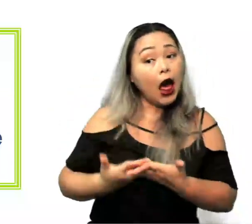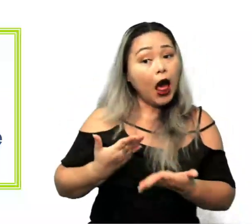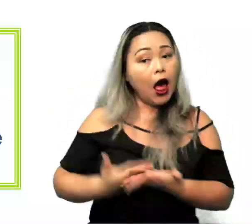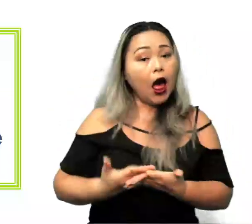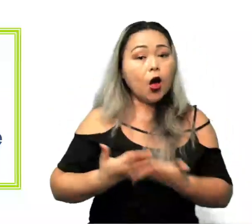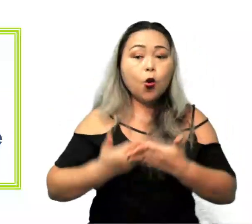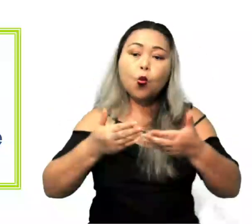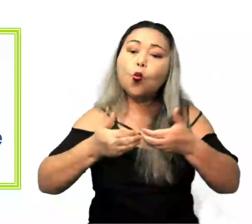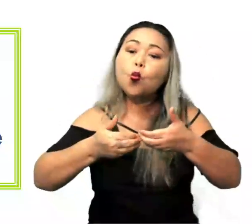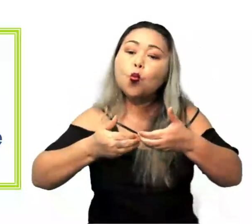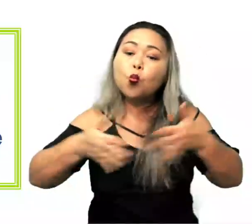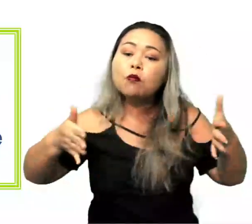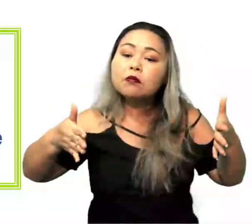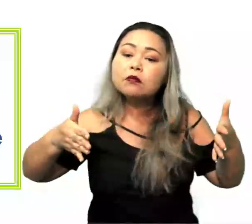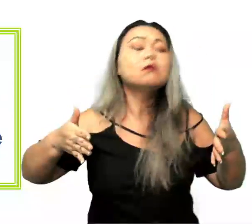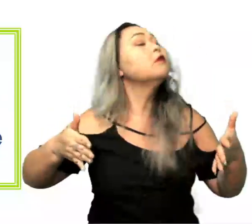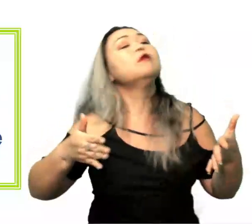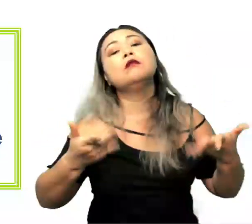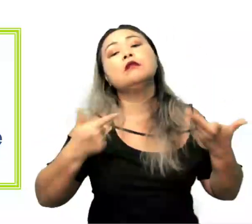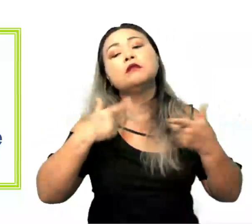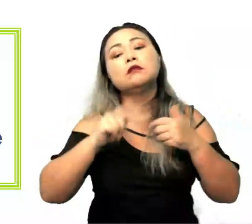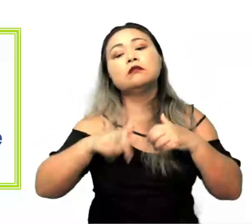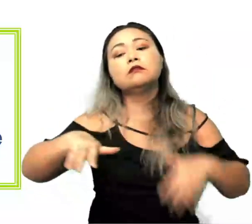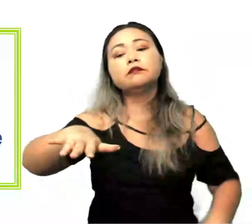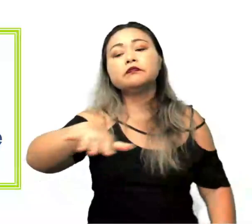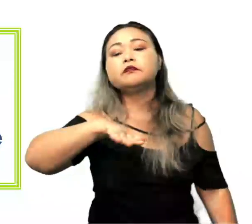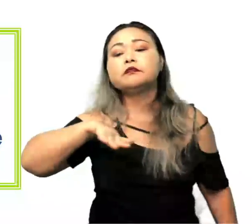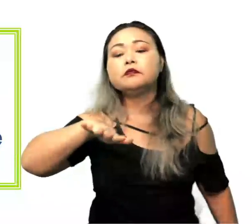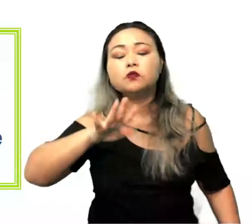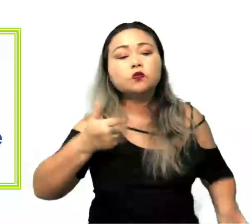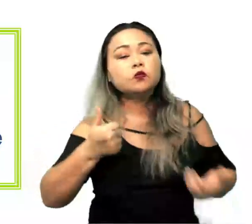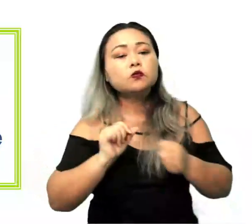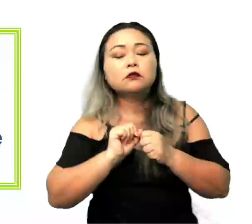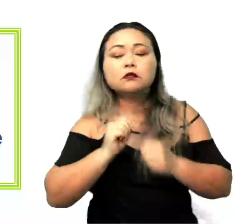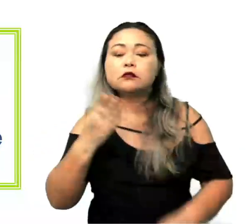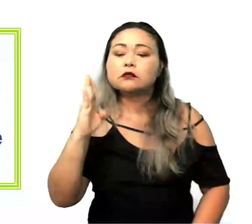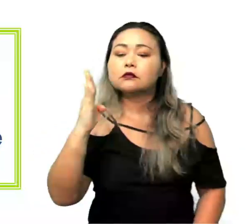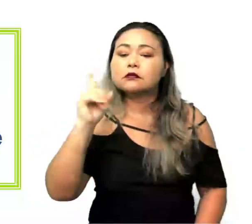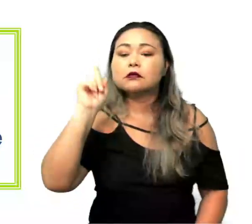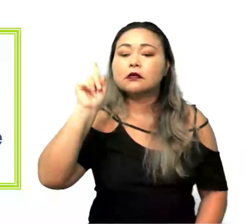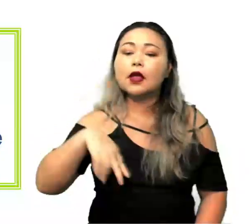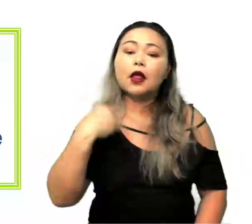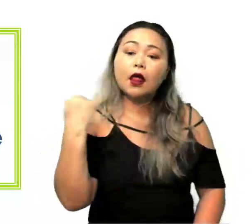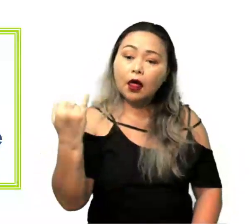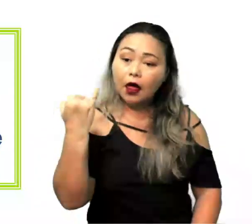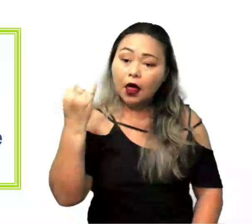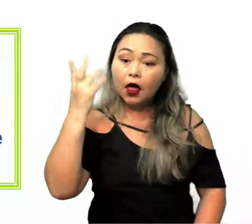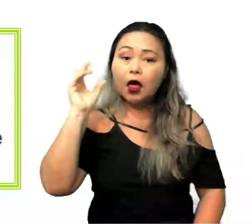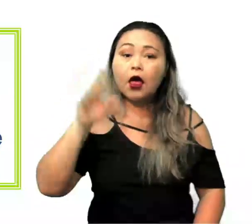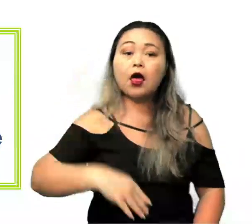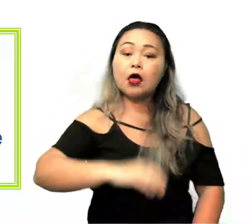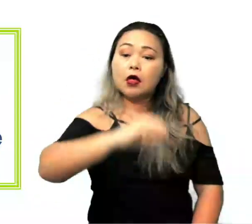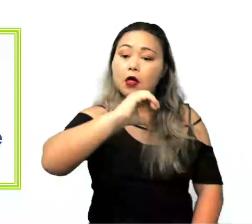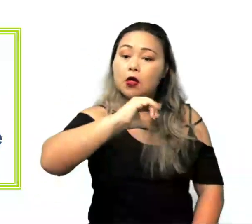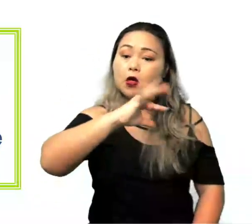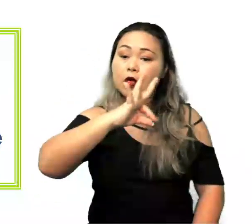a introdução de uma das áreas da biologia de muita importância, que é a